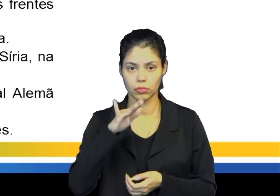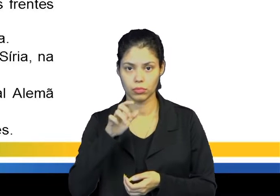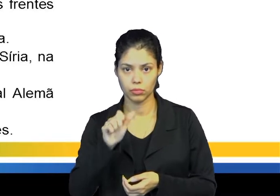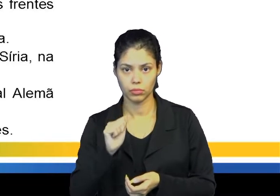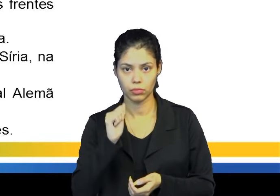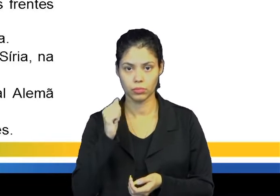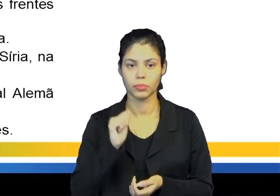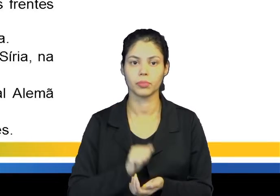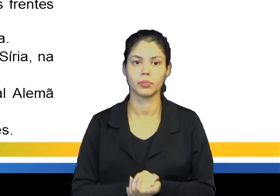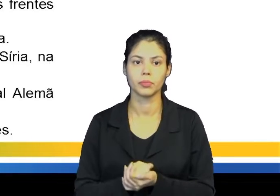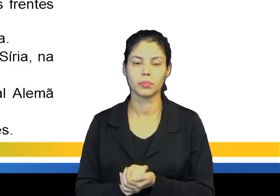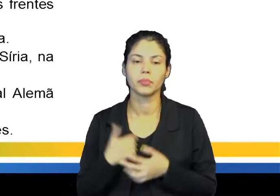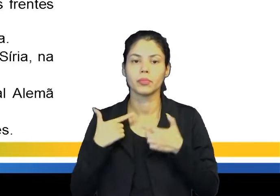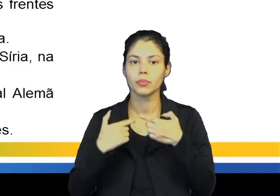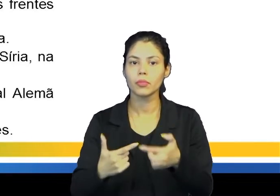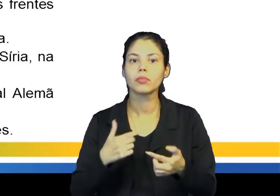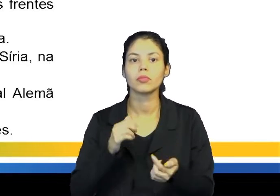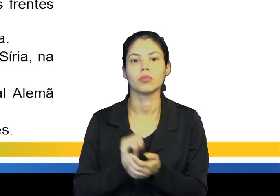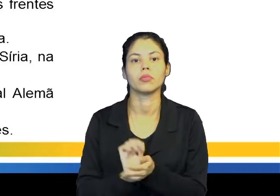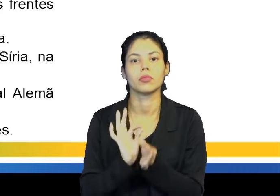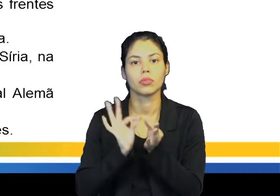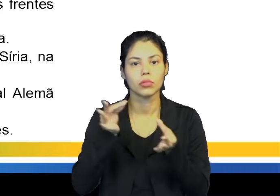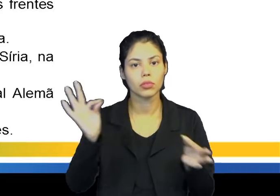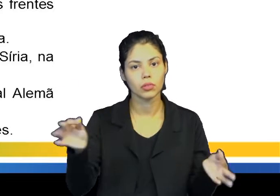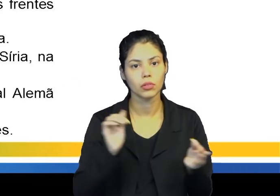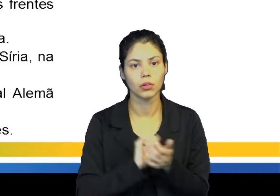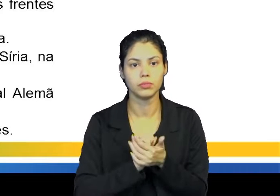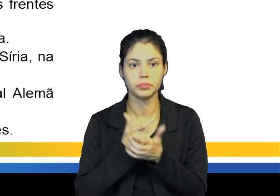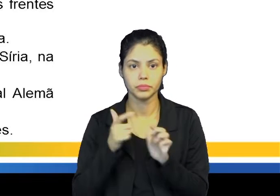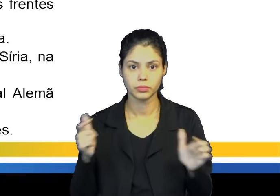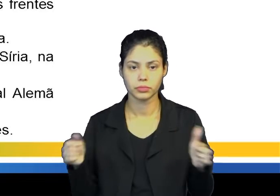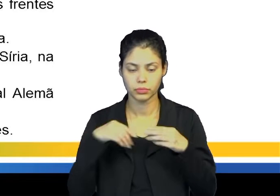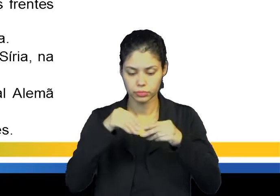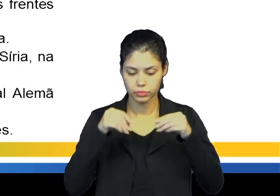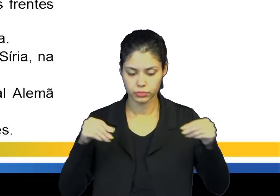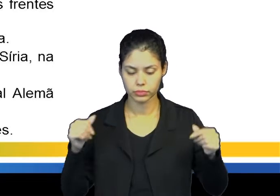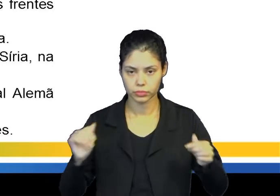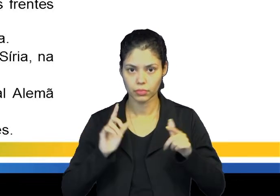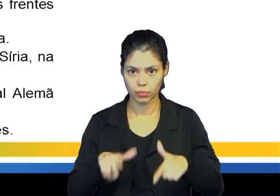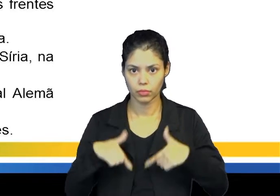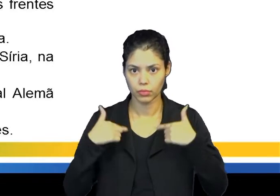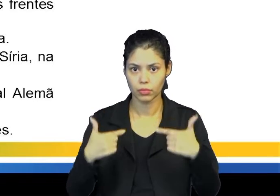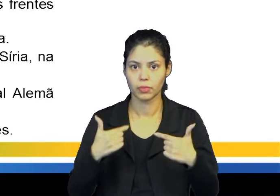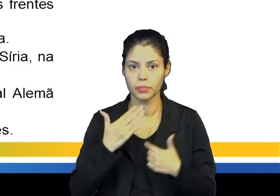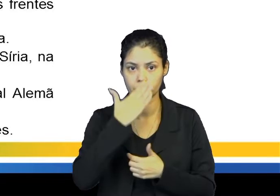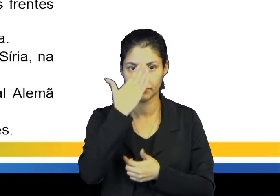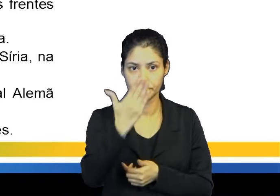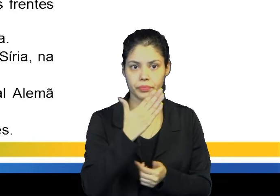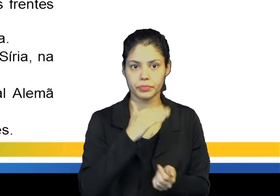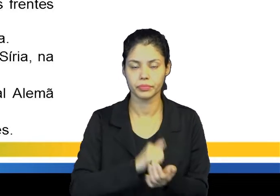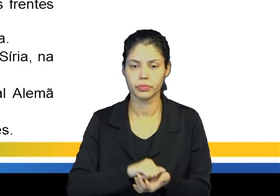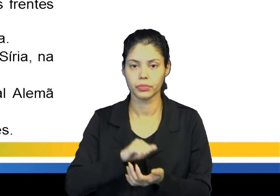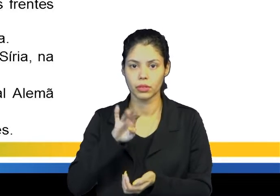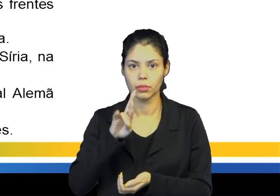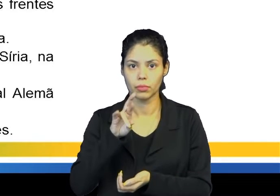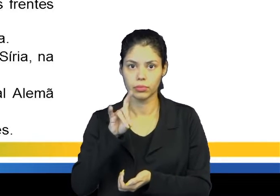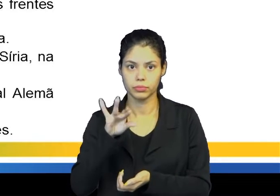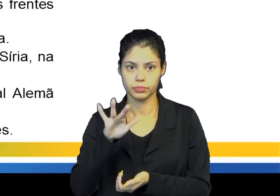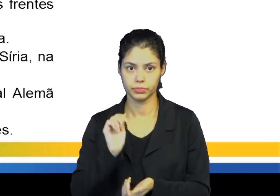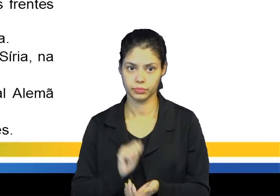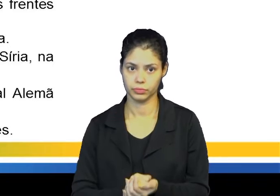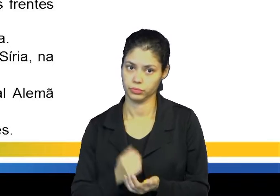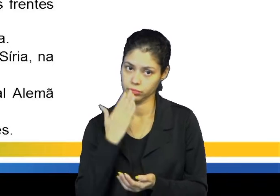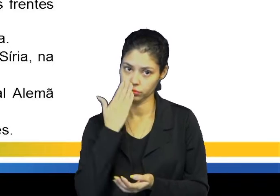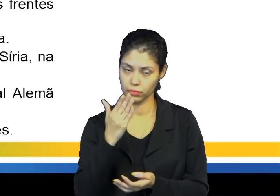Aliança. Essa guerra ela se estende por um imenso território e foi travada em diversas frentes de batalha. A